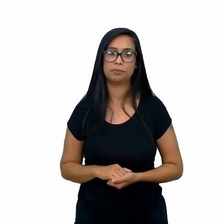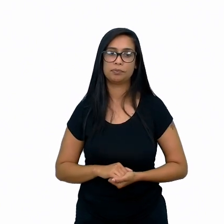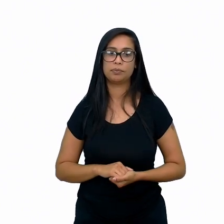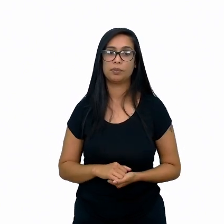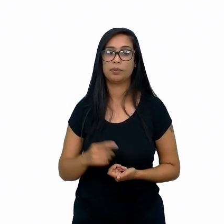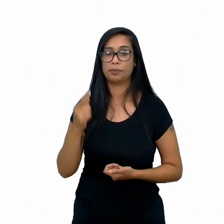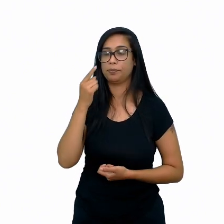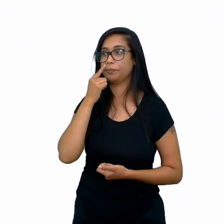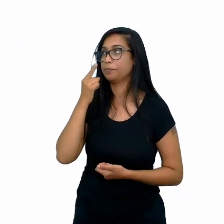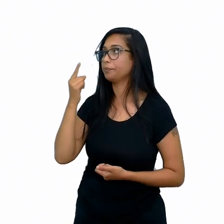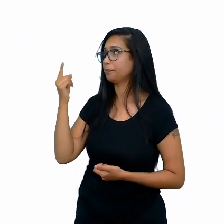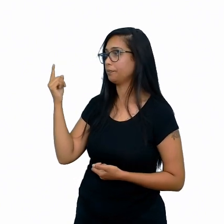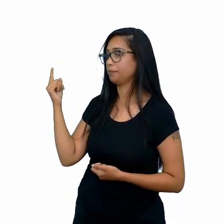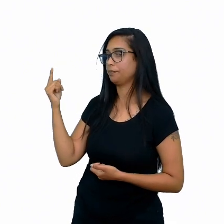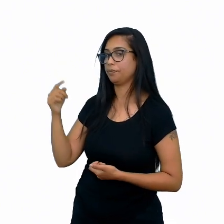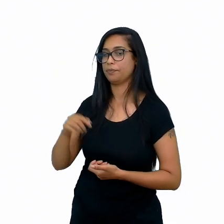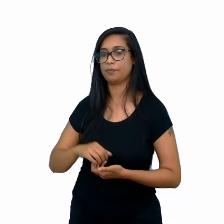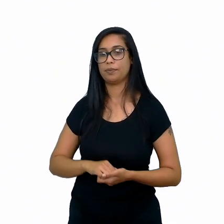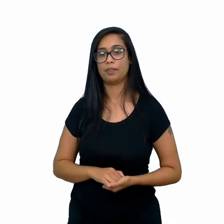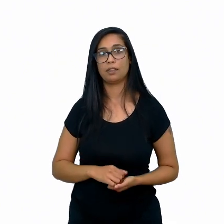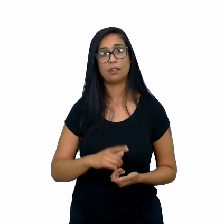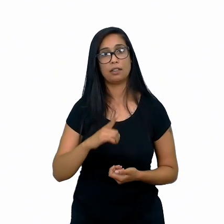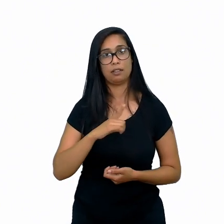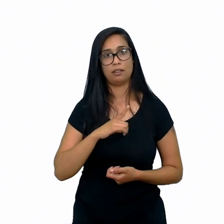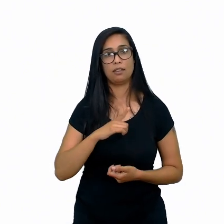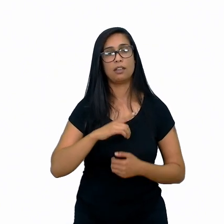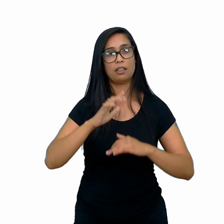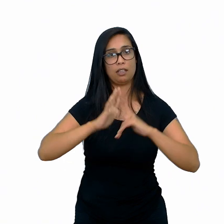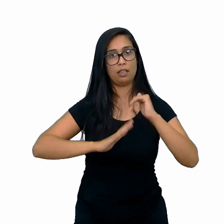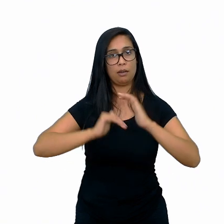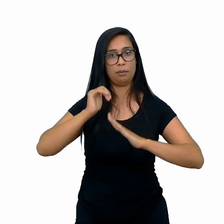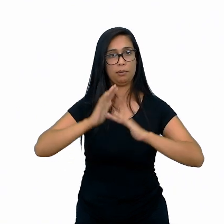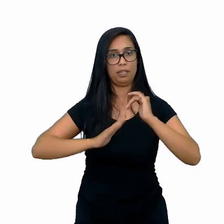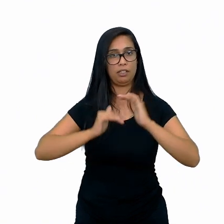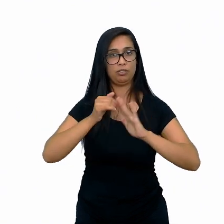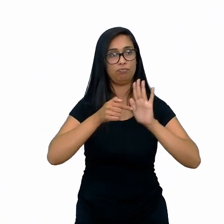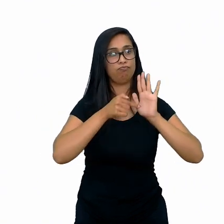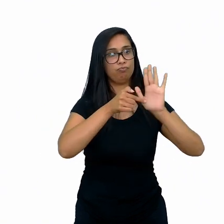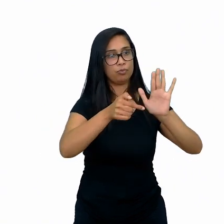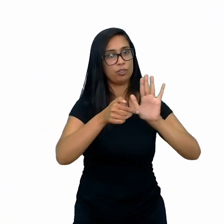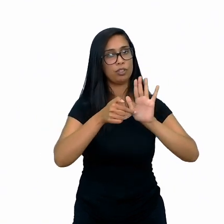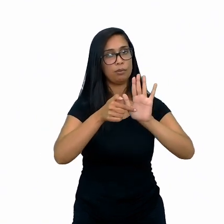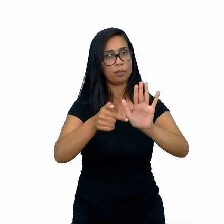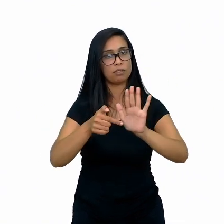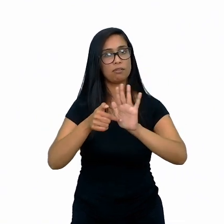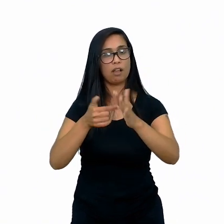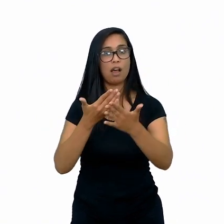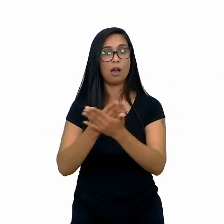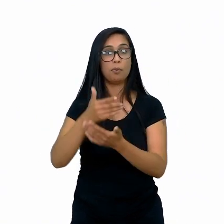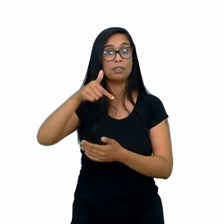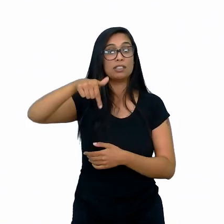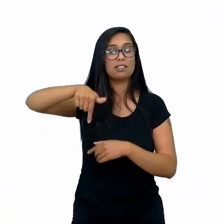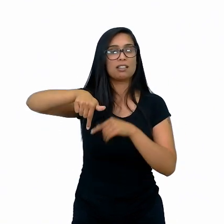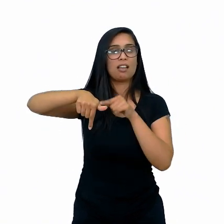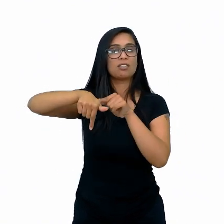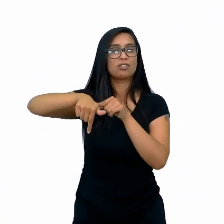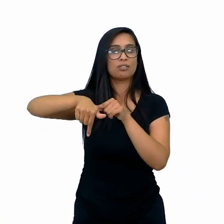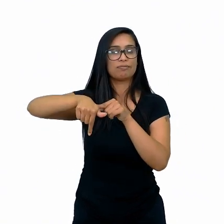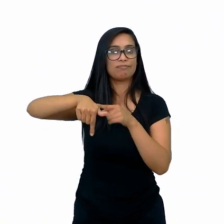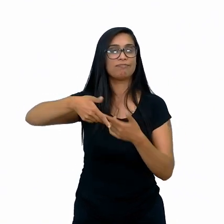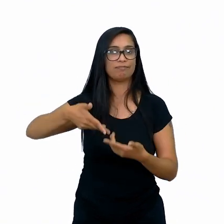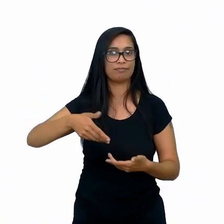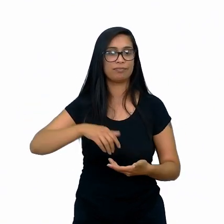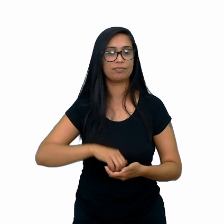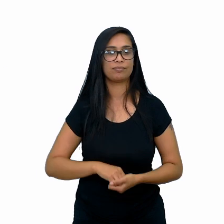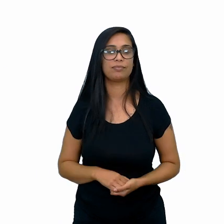Então, temos aqui a habilidade que foi apresentada já na aula 7, né? Que é